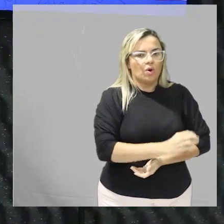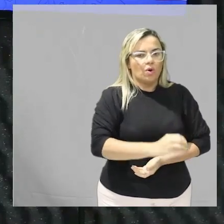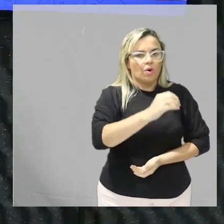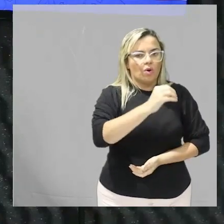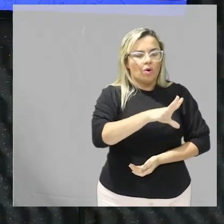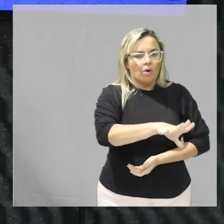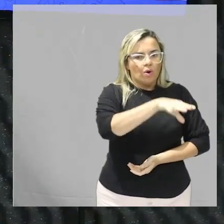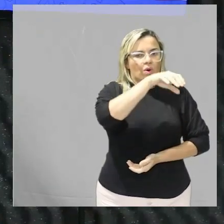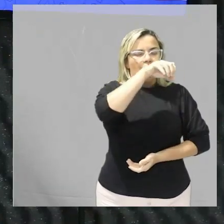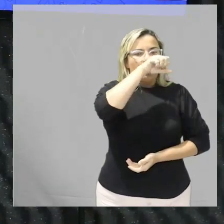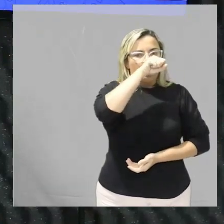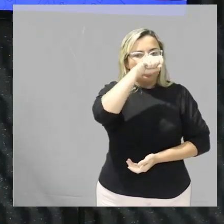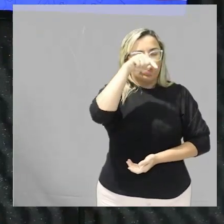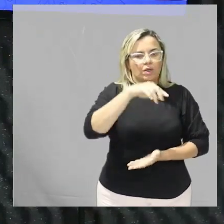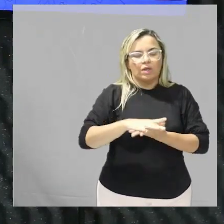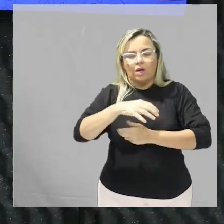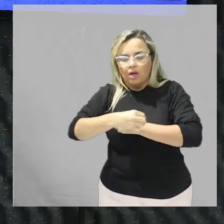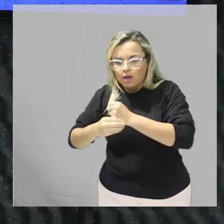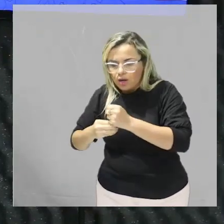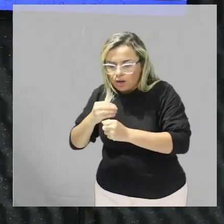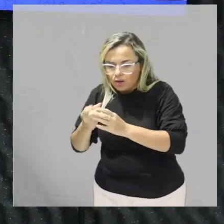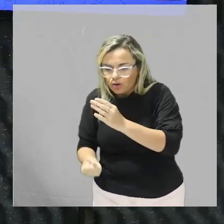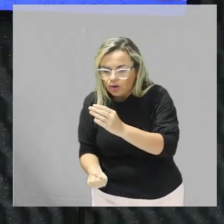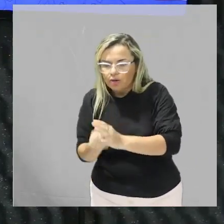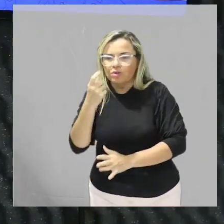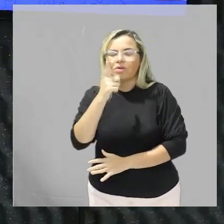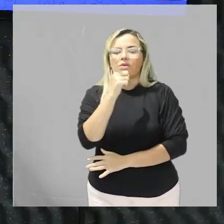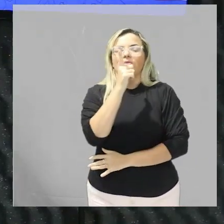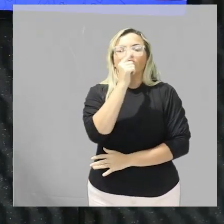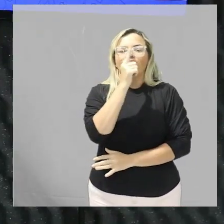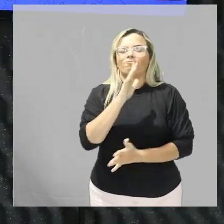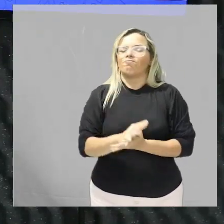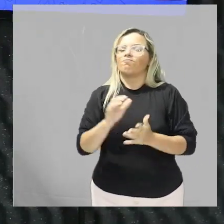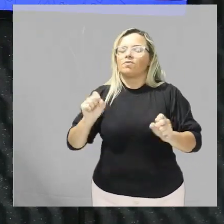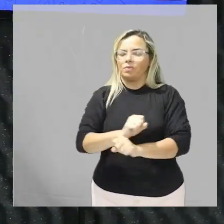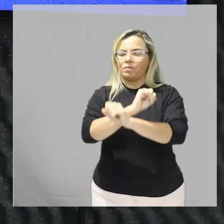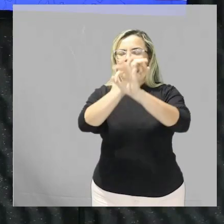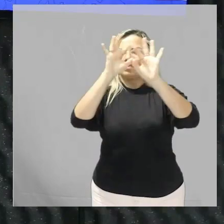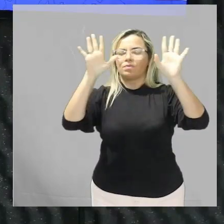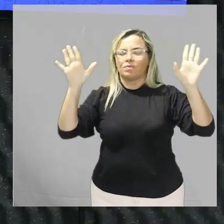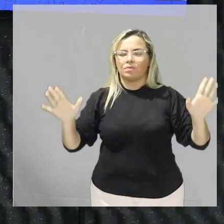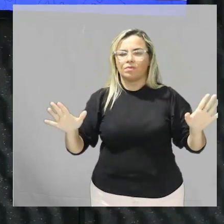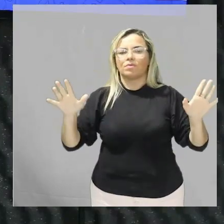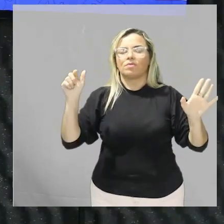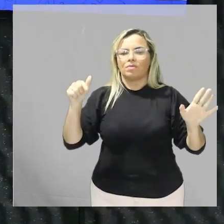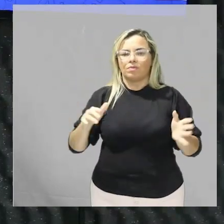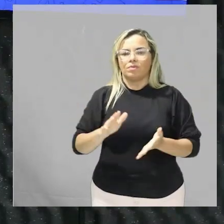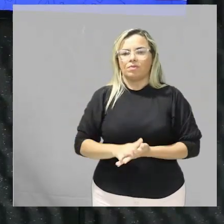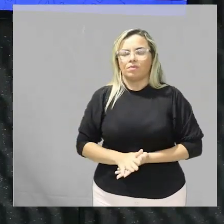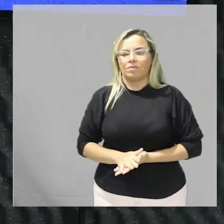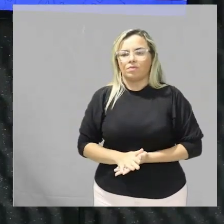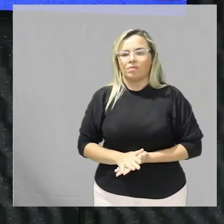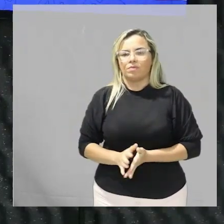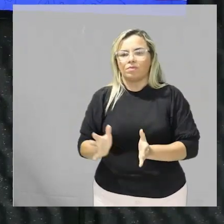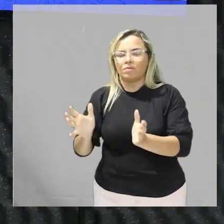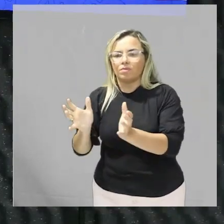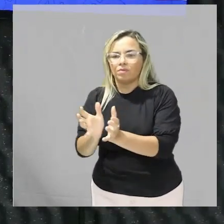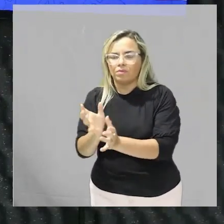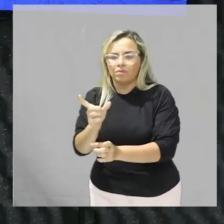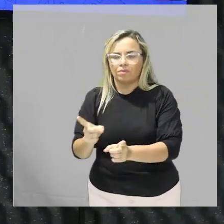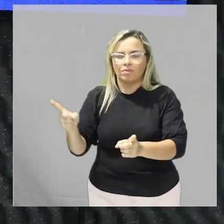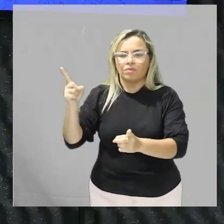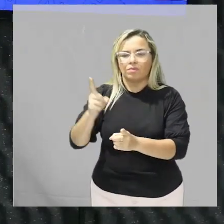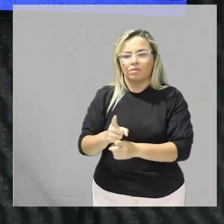por exemplo, a molécula de água. Essas moléculas, logicamente, que elas vão se reunir, se encontrar com